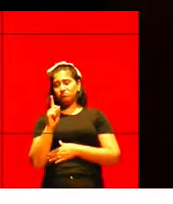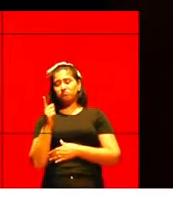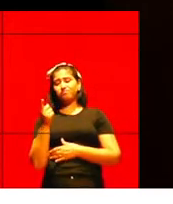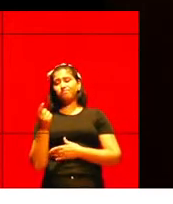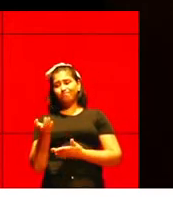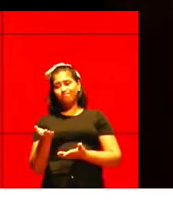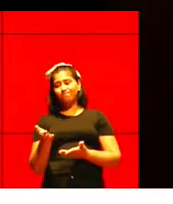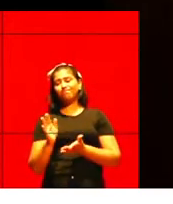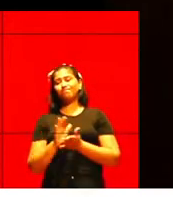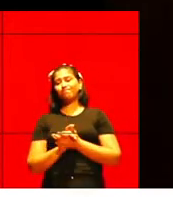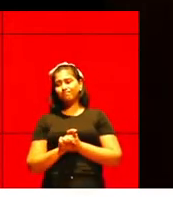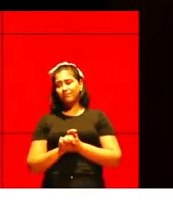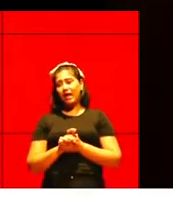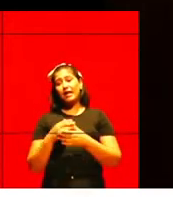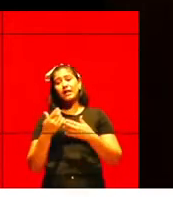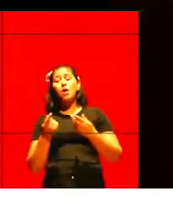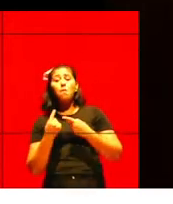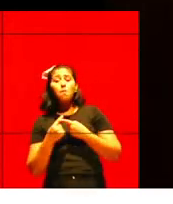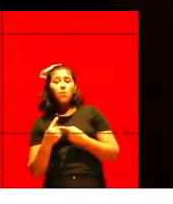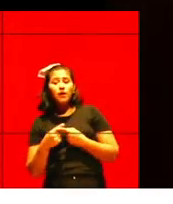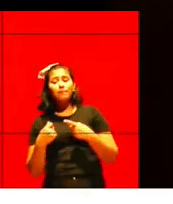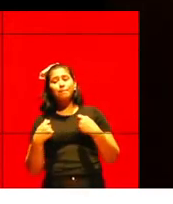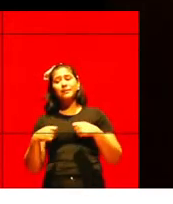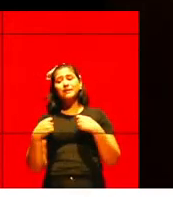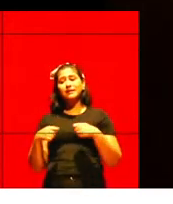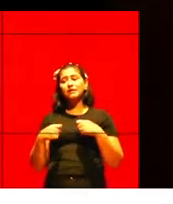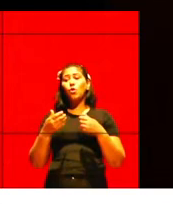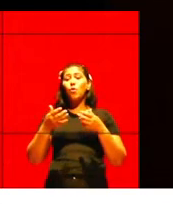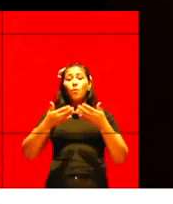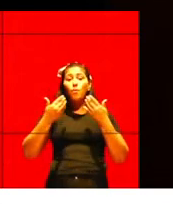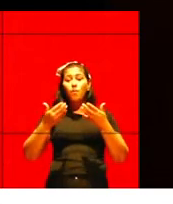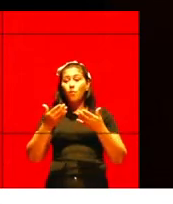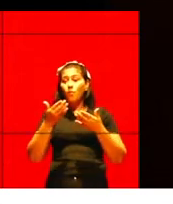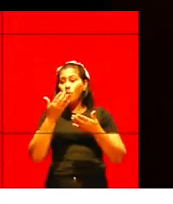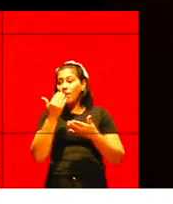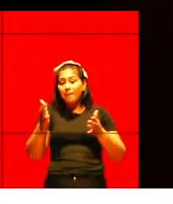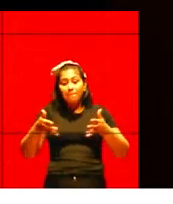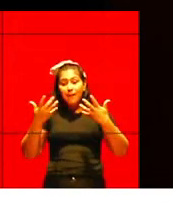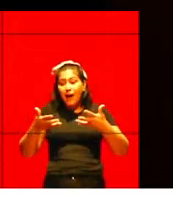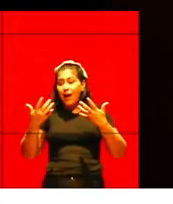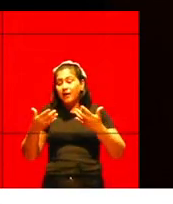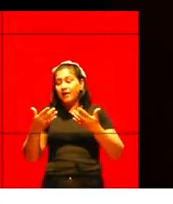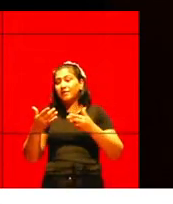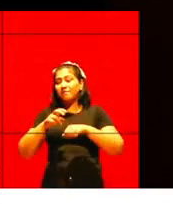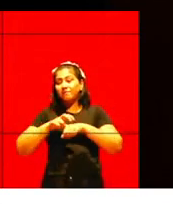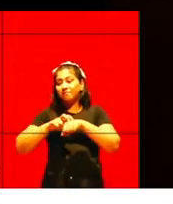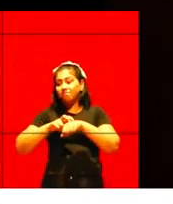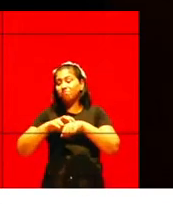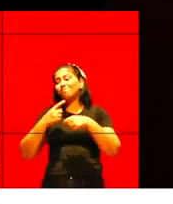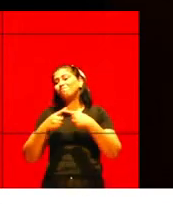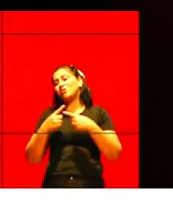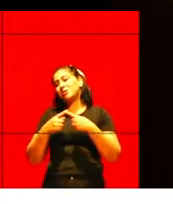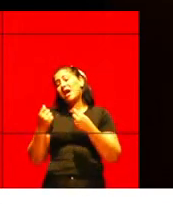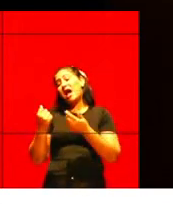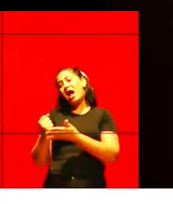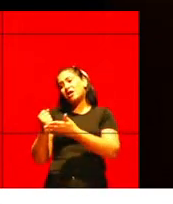desse carboidrato. Então, por que eu preciso comer alface? Por que eu preciso ter uma dieta